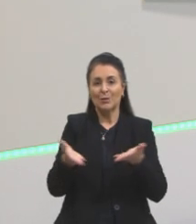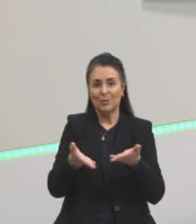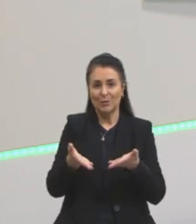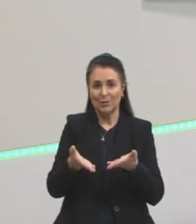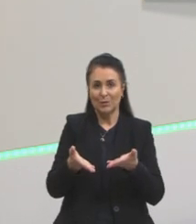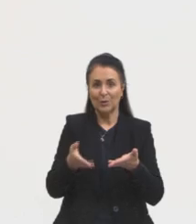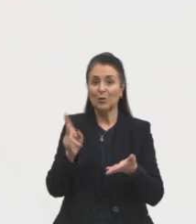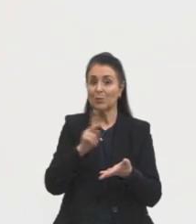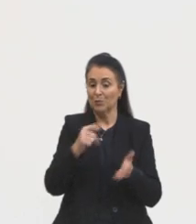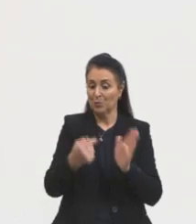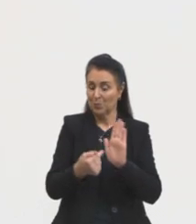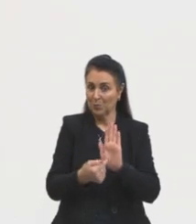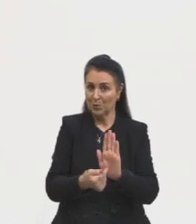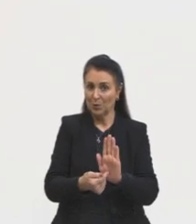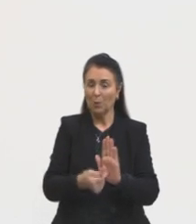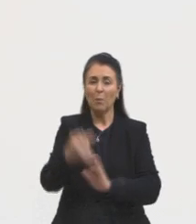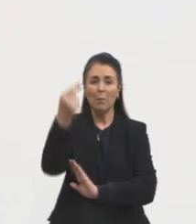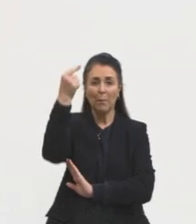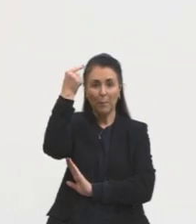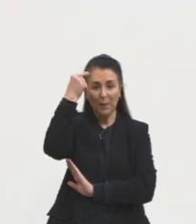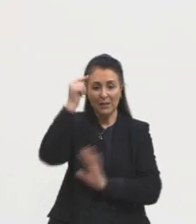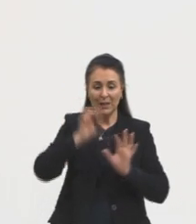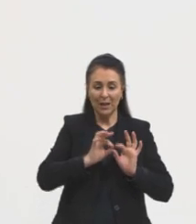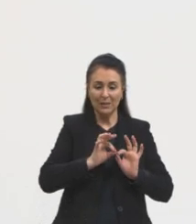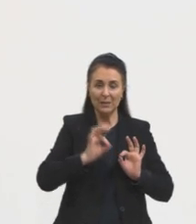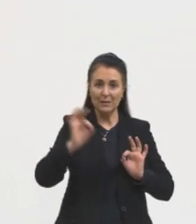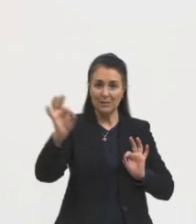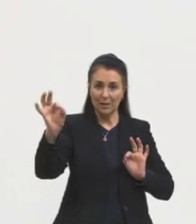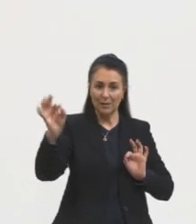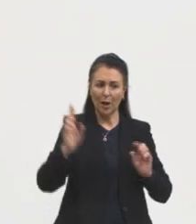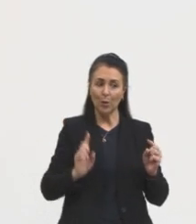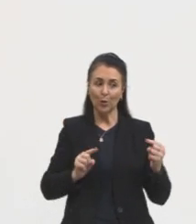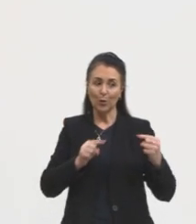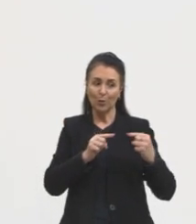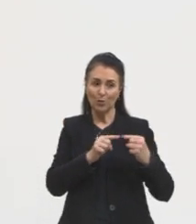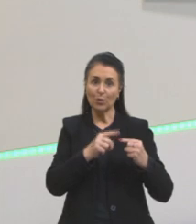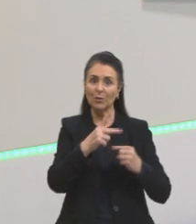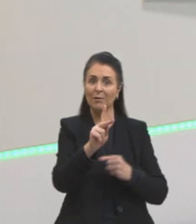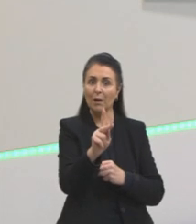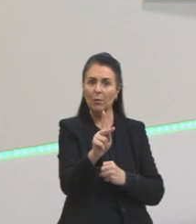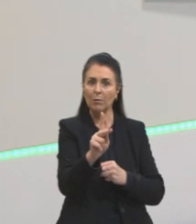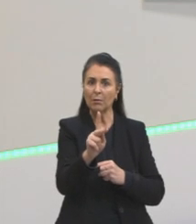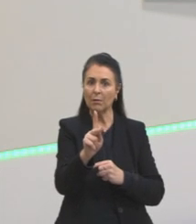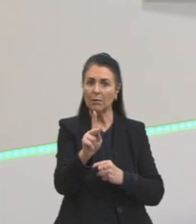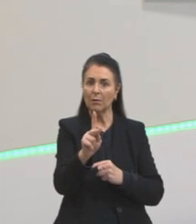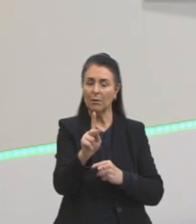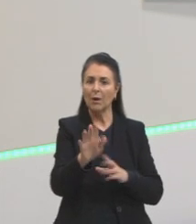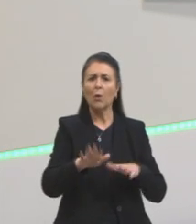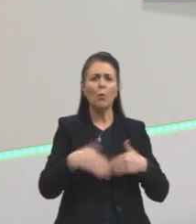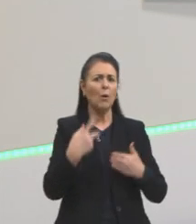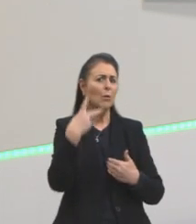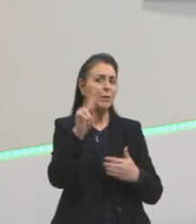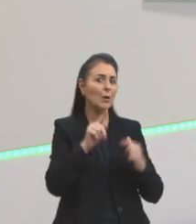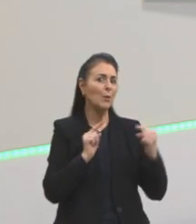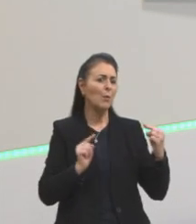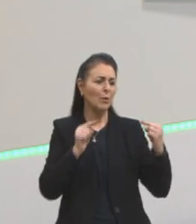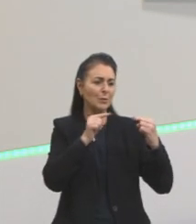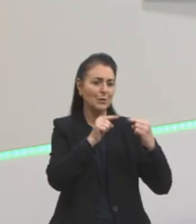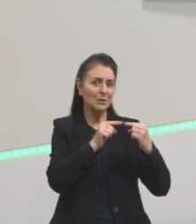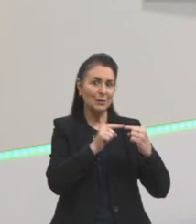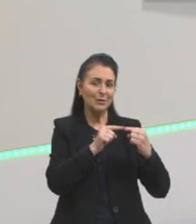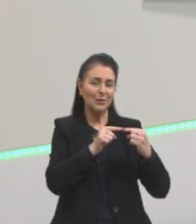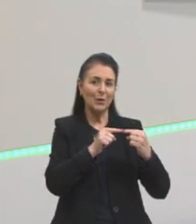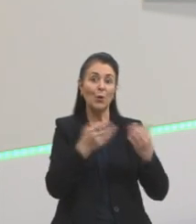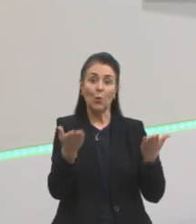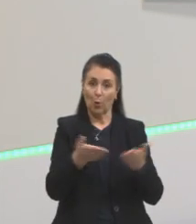então que eu trouxe era pensar sobre a distância desse objetivo Então qual a distância do seu objetivo e claro nosso